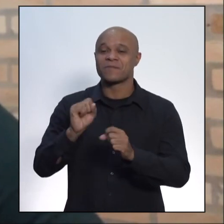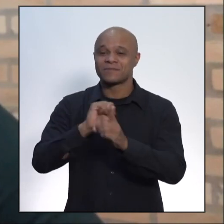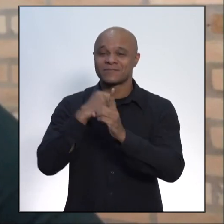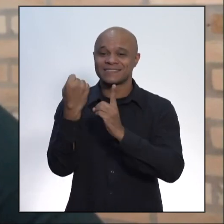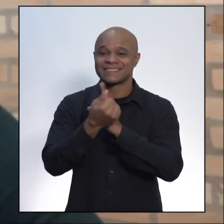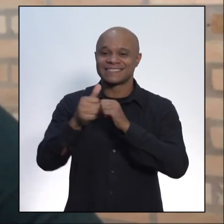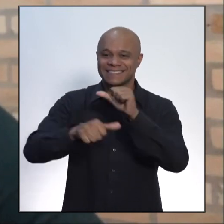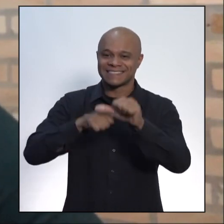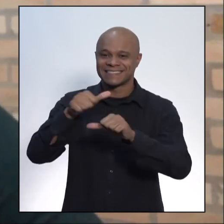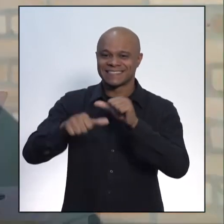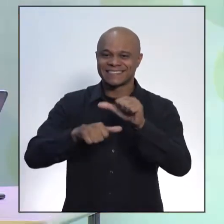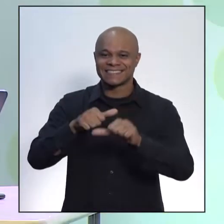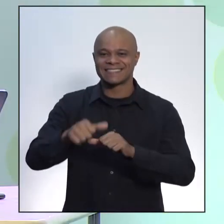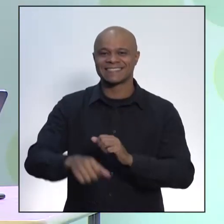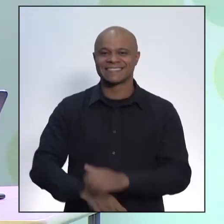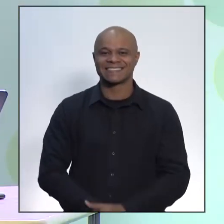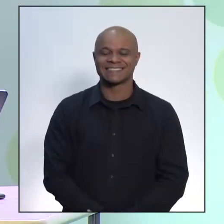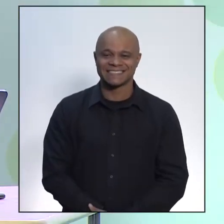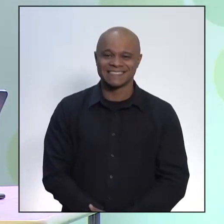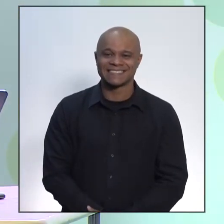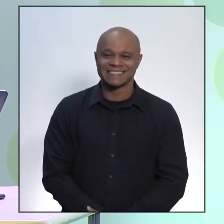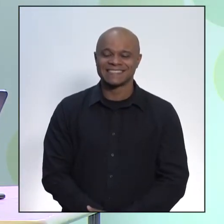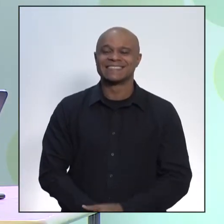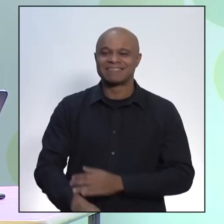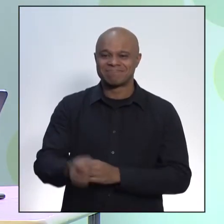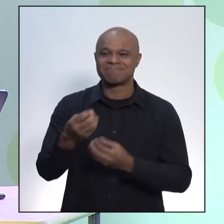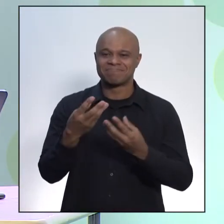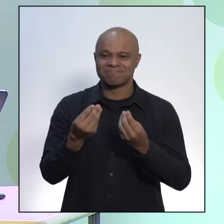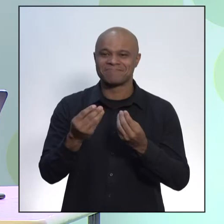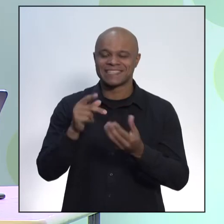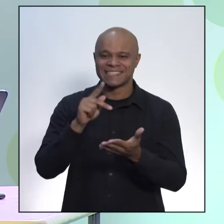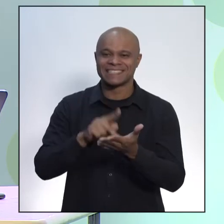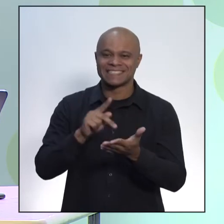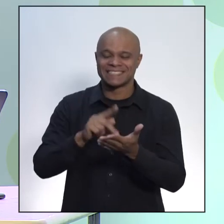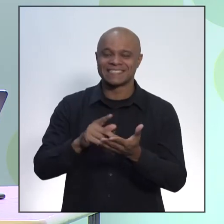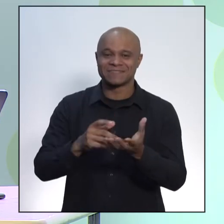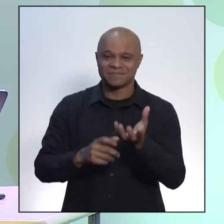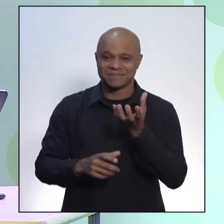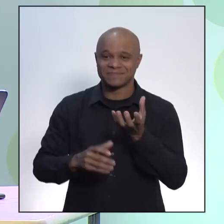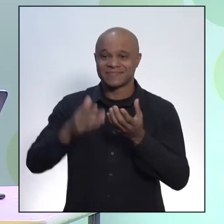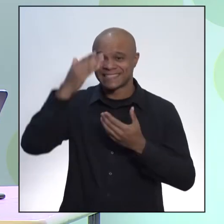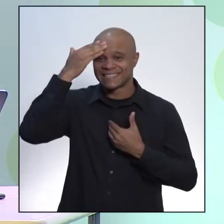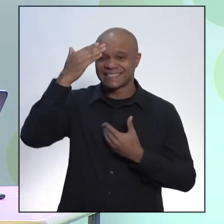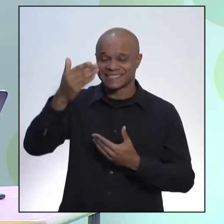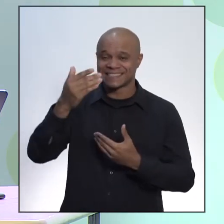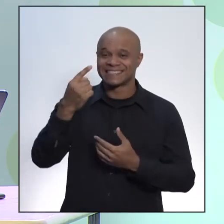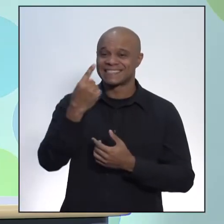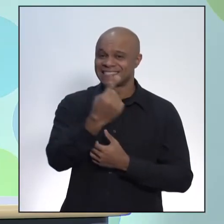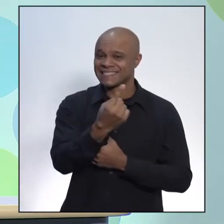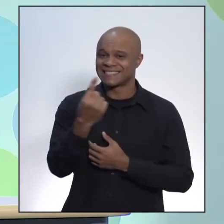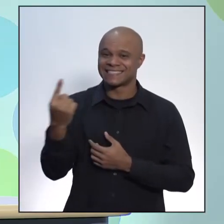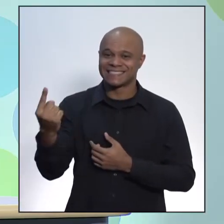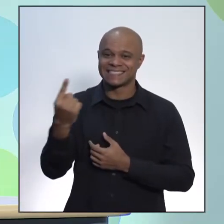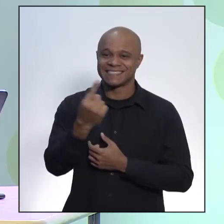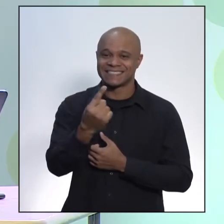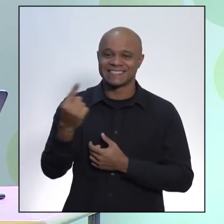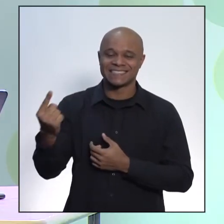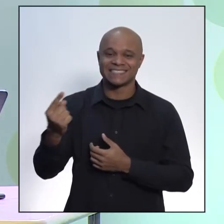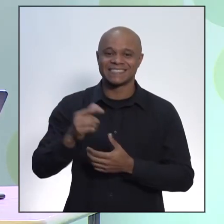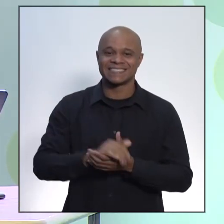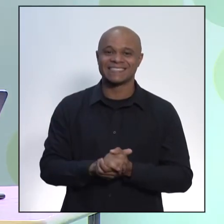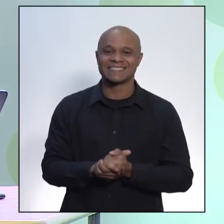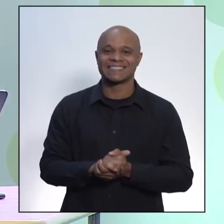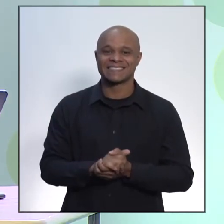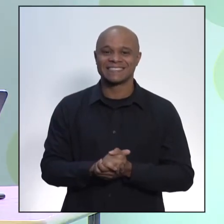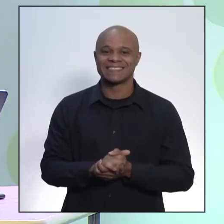sociedade. Isso é muito verdade, Adriana. Eu quero muito, muito agradecer você, Ariana, vocês... Passou